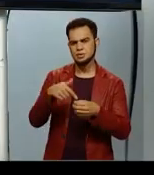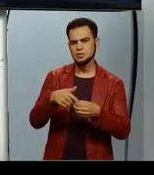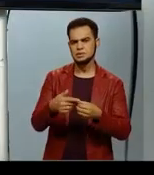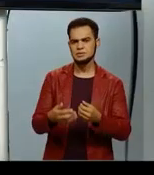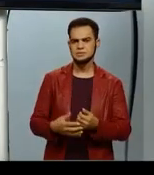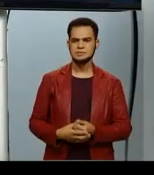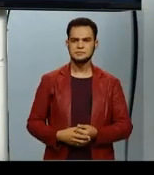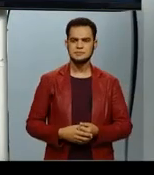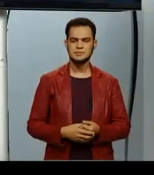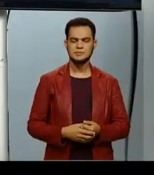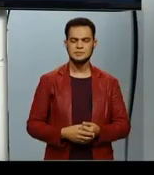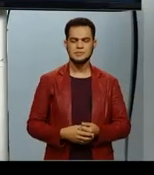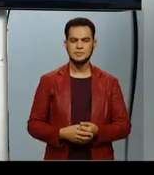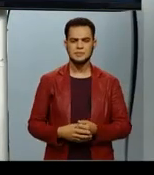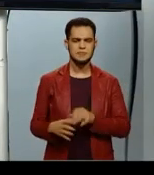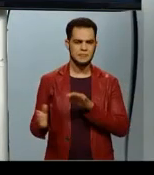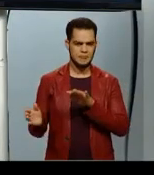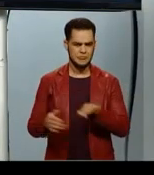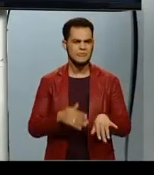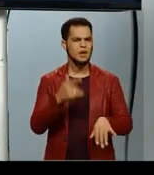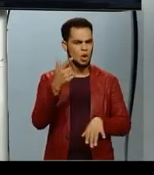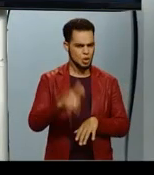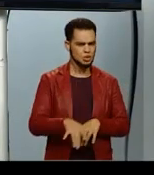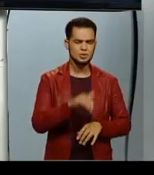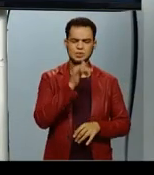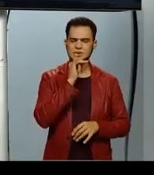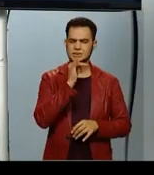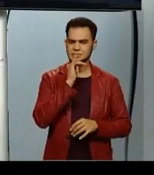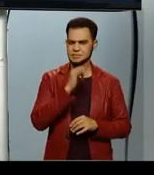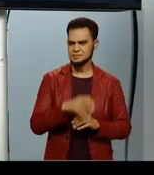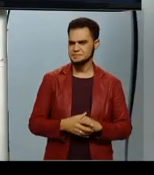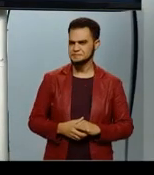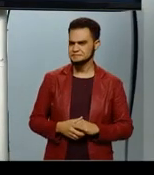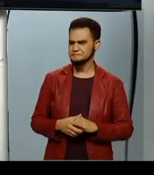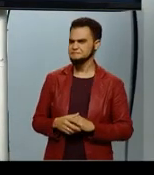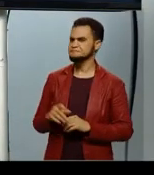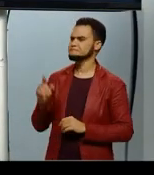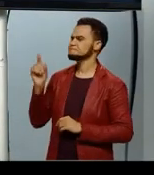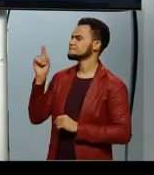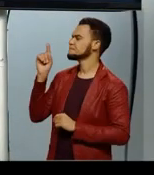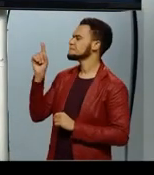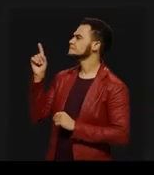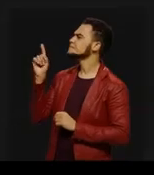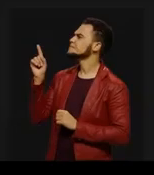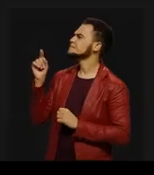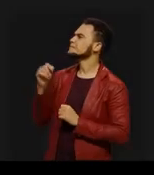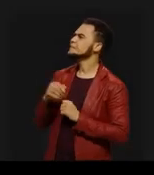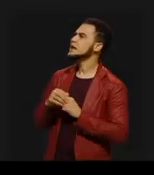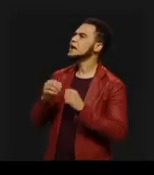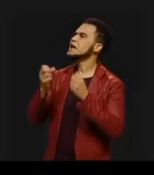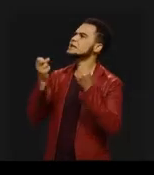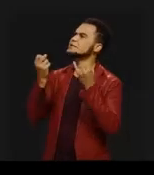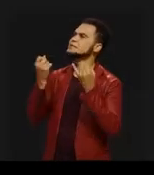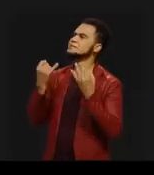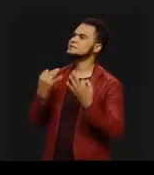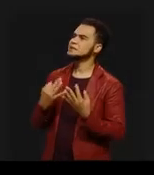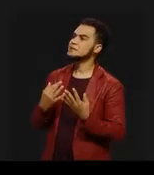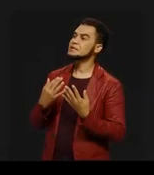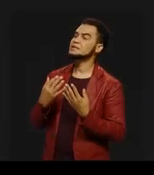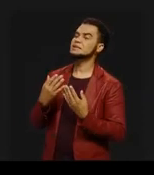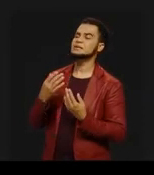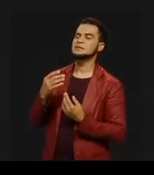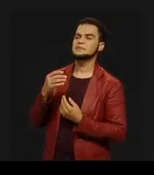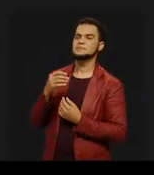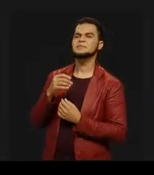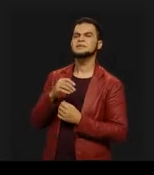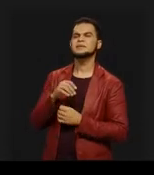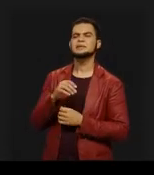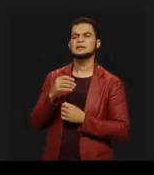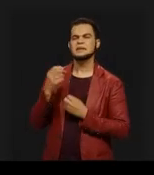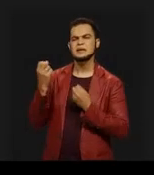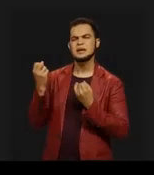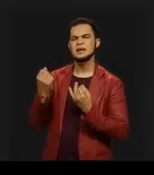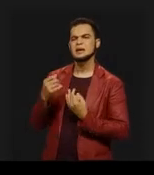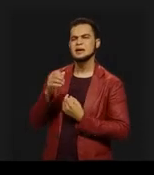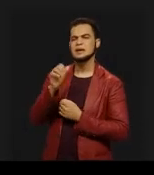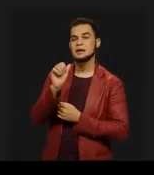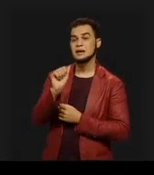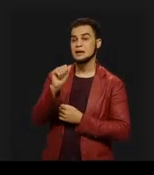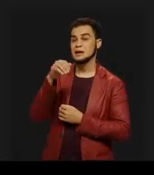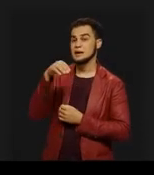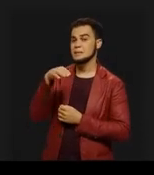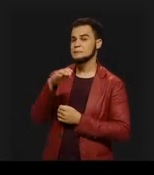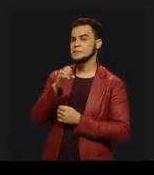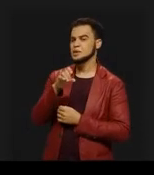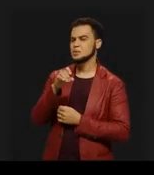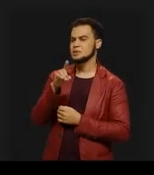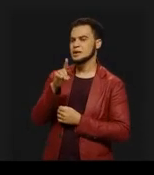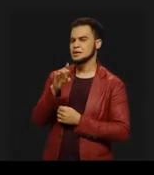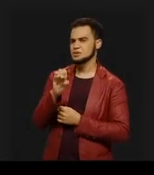é um exemplo para a gente fixar bem. Explique a ambiguidade na frase abaixo. O vizinho está espantado, resolveu